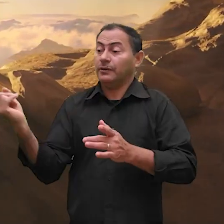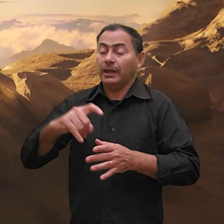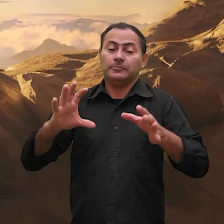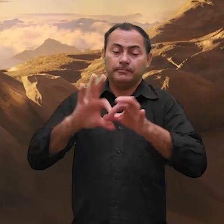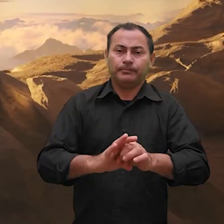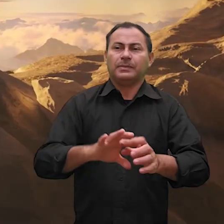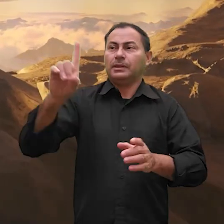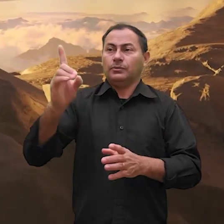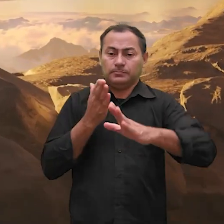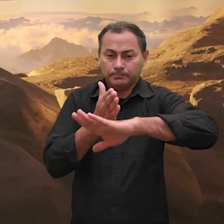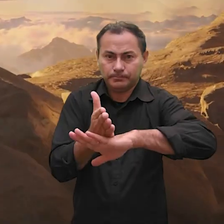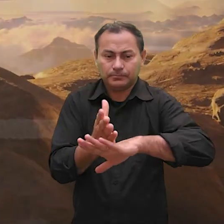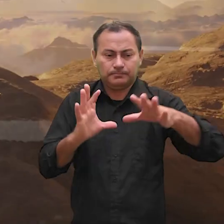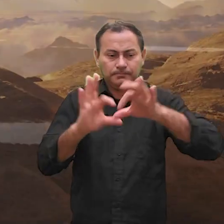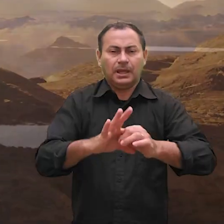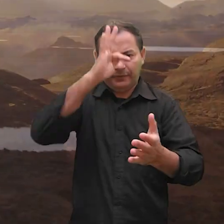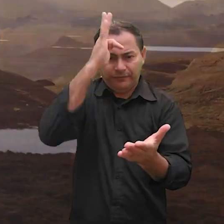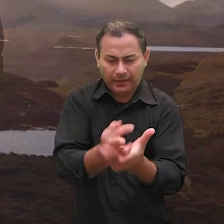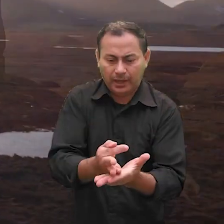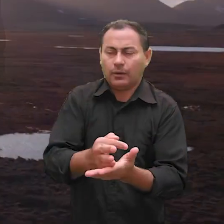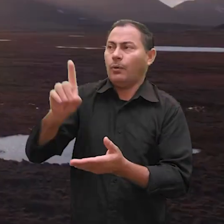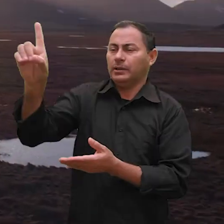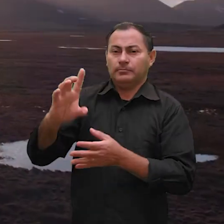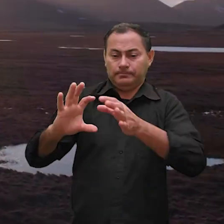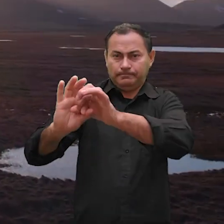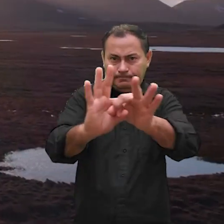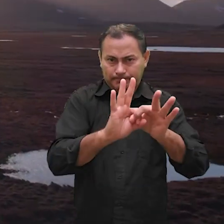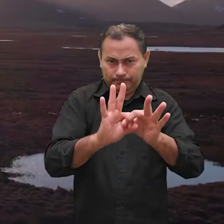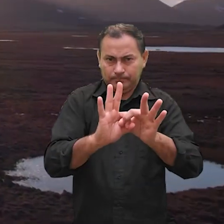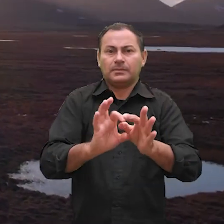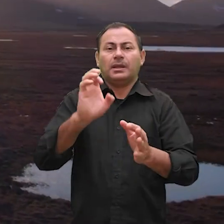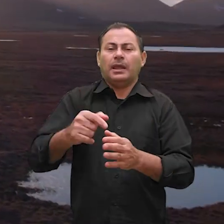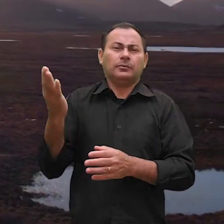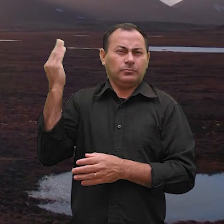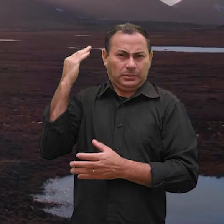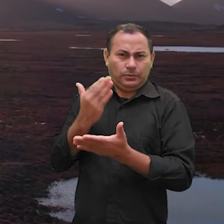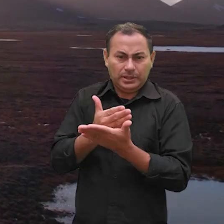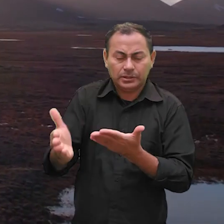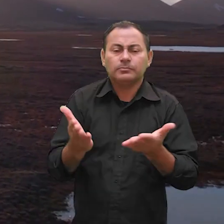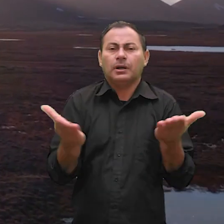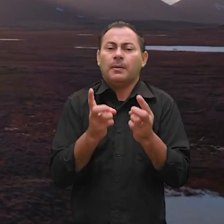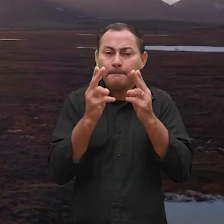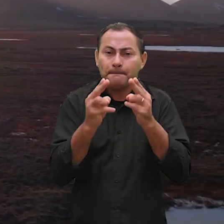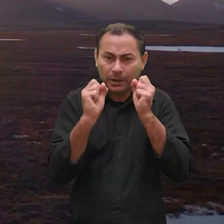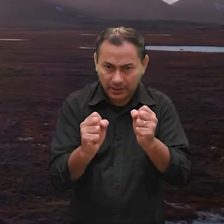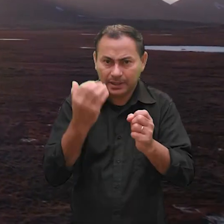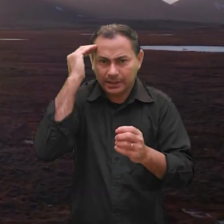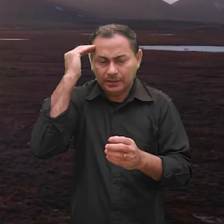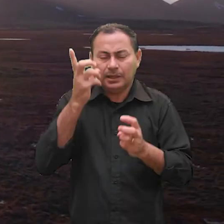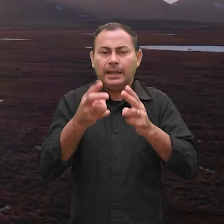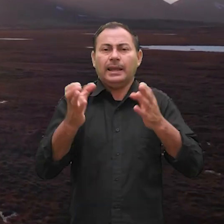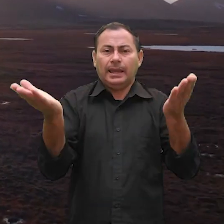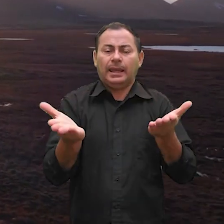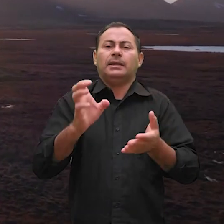veio. Deus quer que entremos em uma aliança de fé com Ele. Uma aliança como ela era no princípio, pois assim poderemos